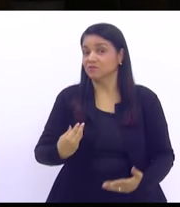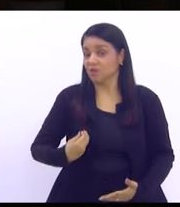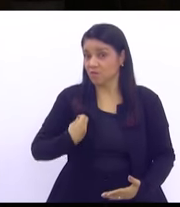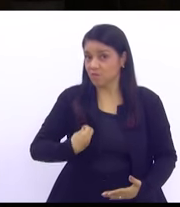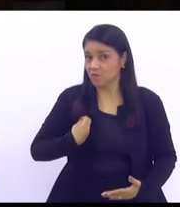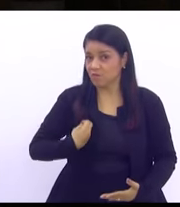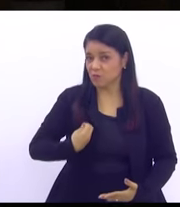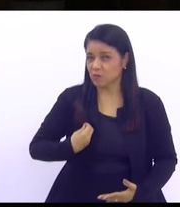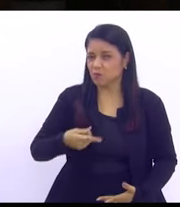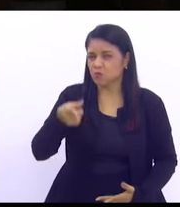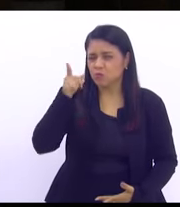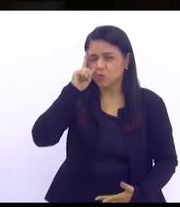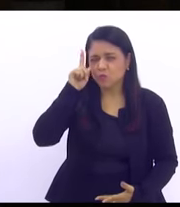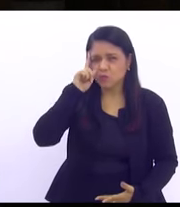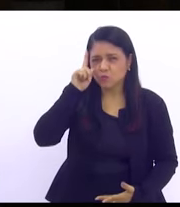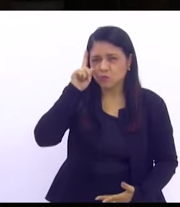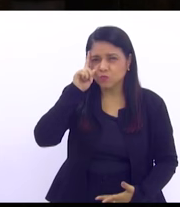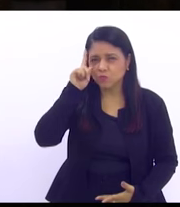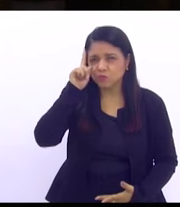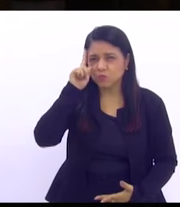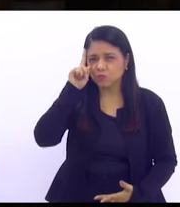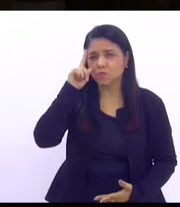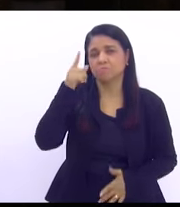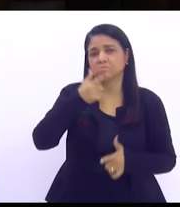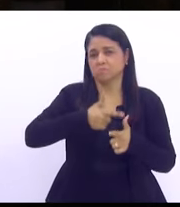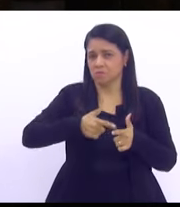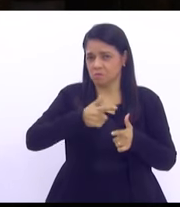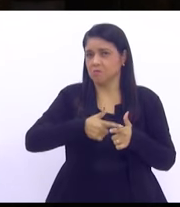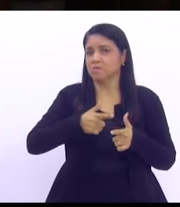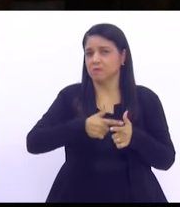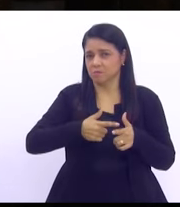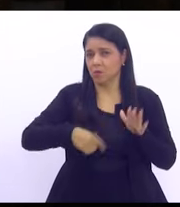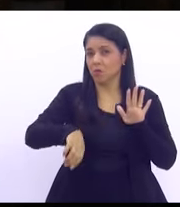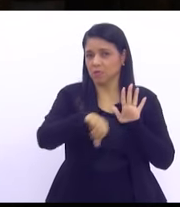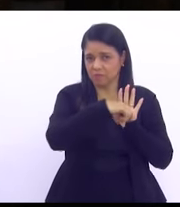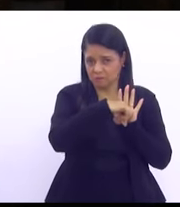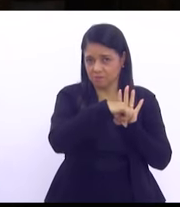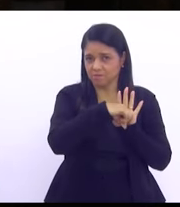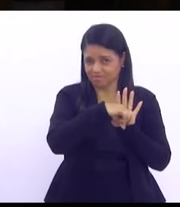os dias essa realidade, onde as pessoas vêm sofrendo,